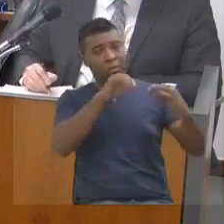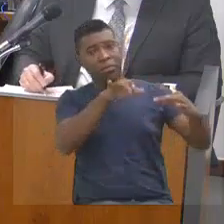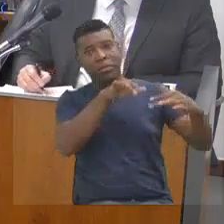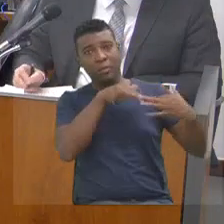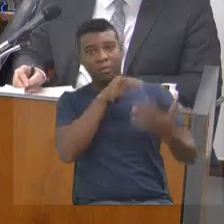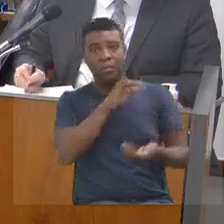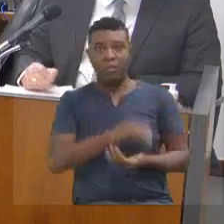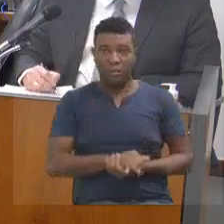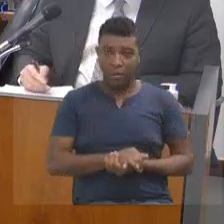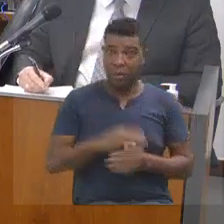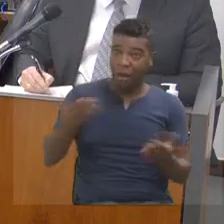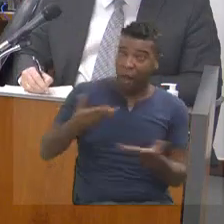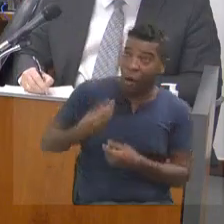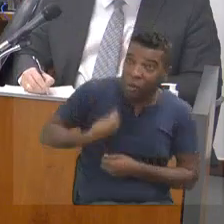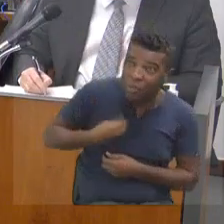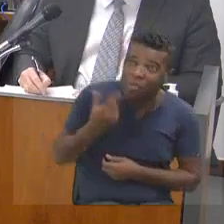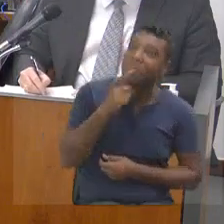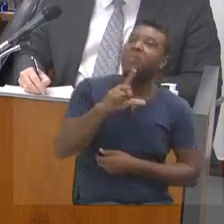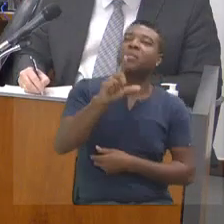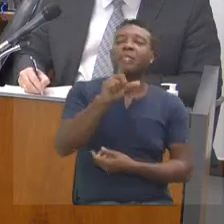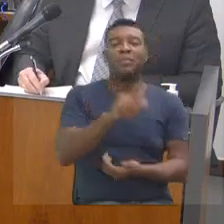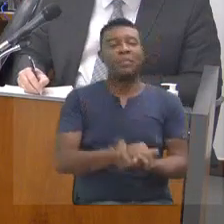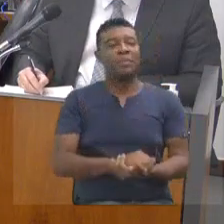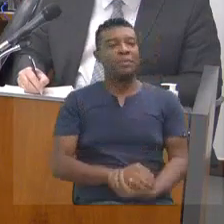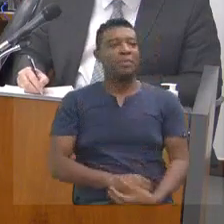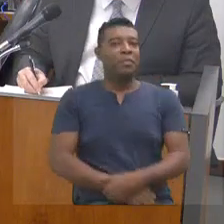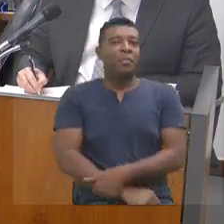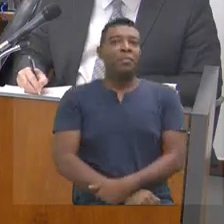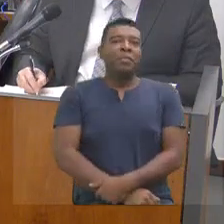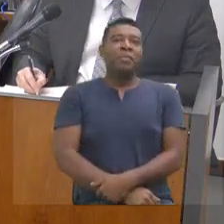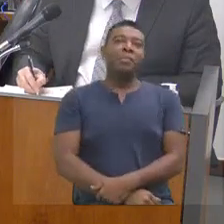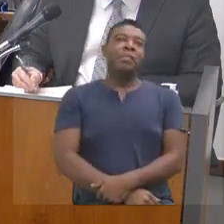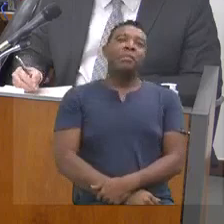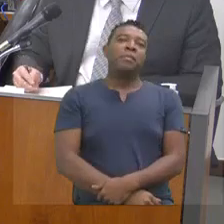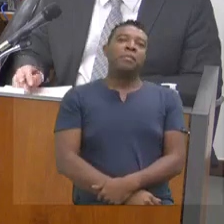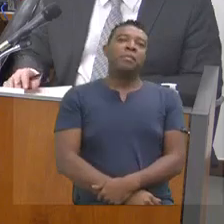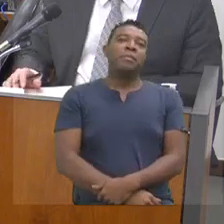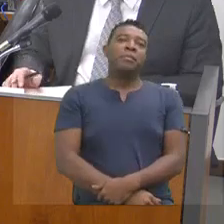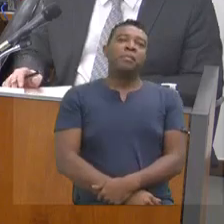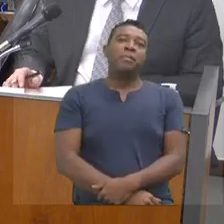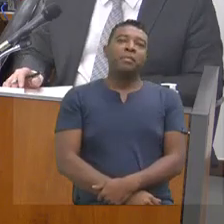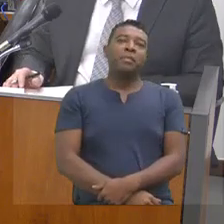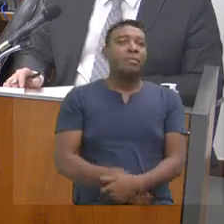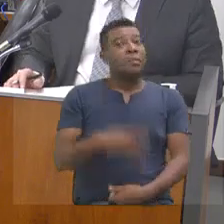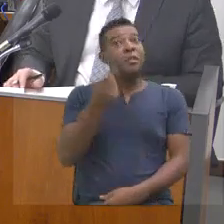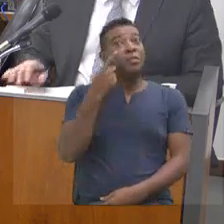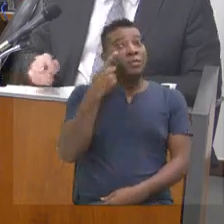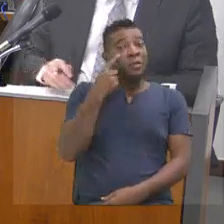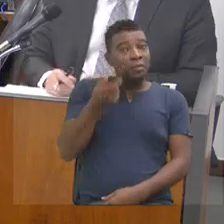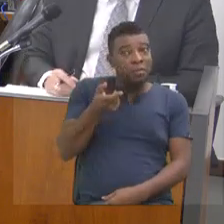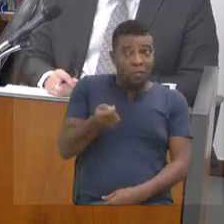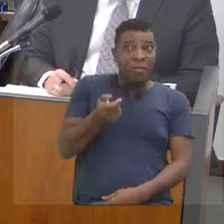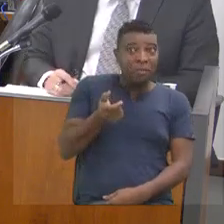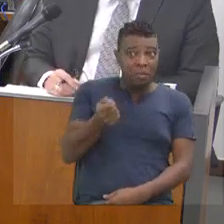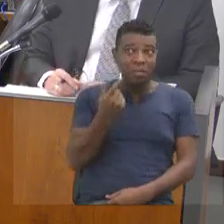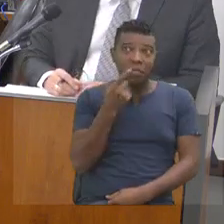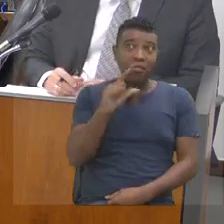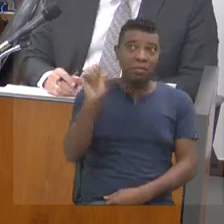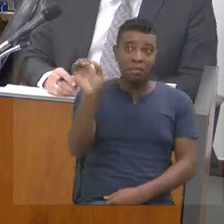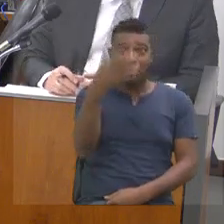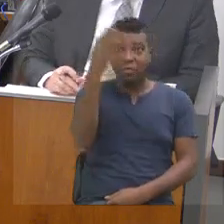agora foi Para onde vamos ver se eu sou bom de mira aqui ó